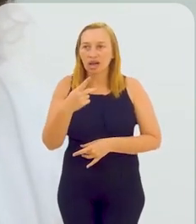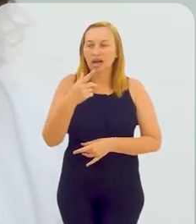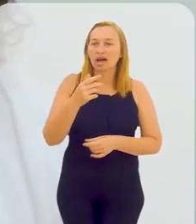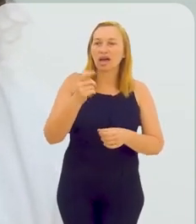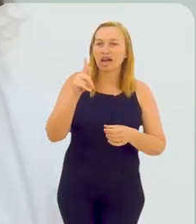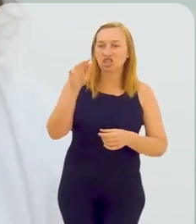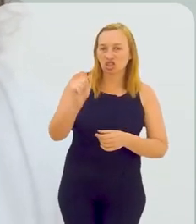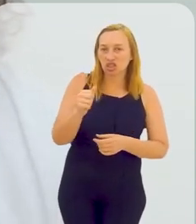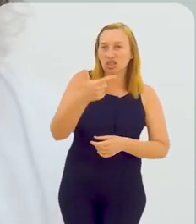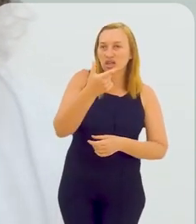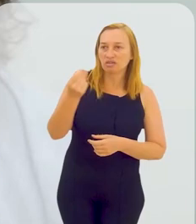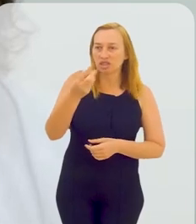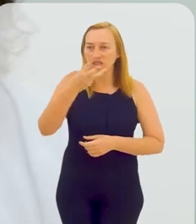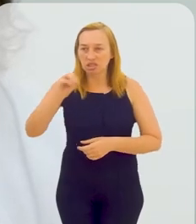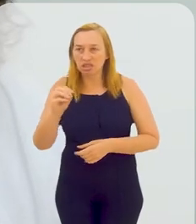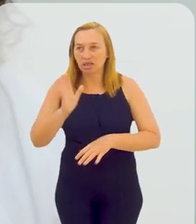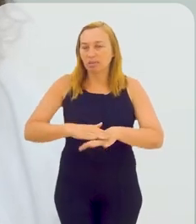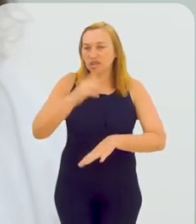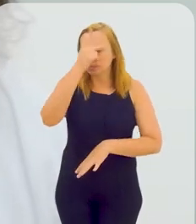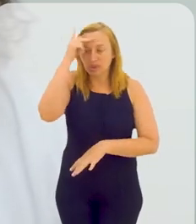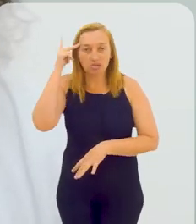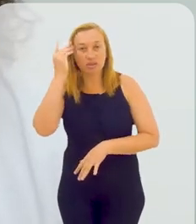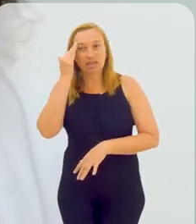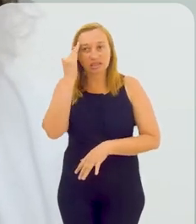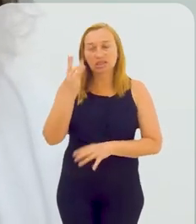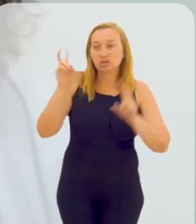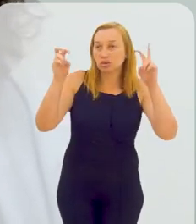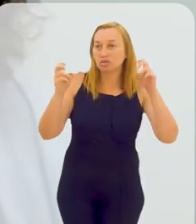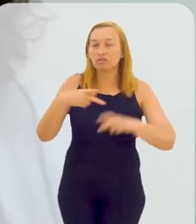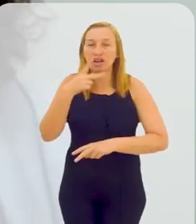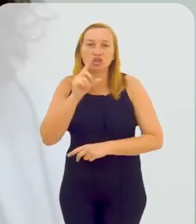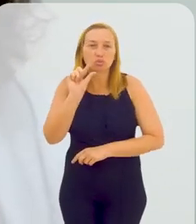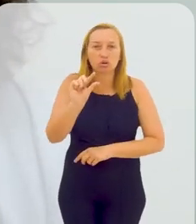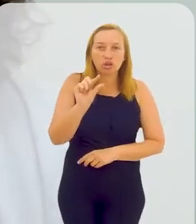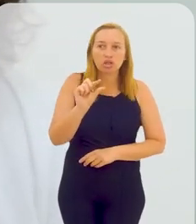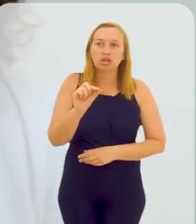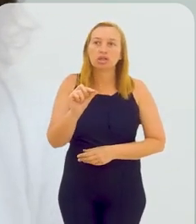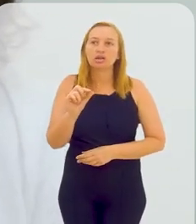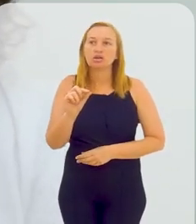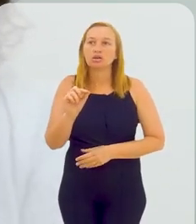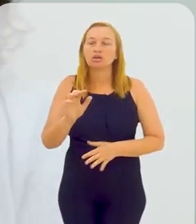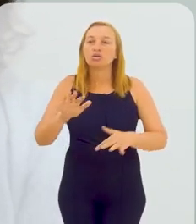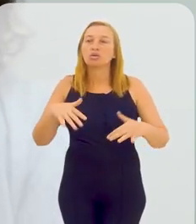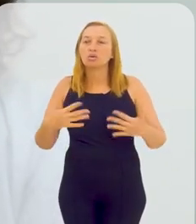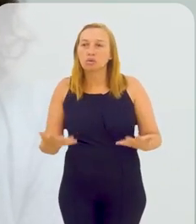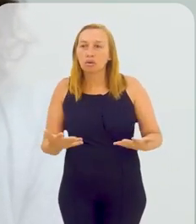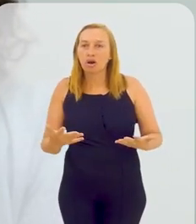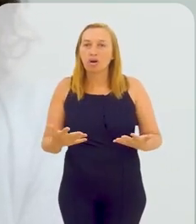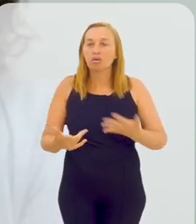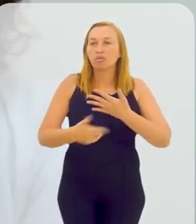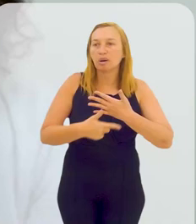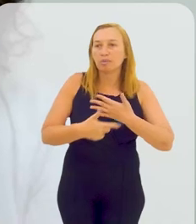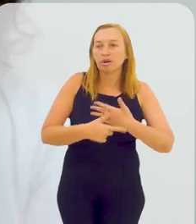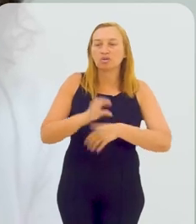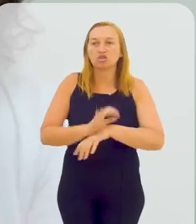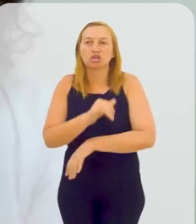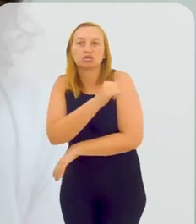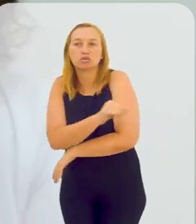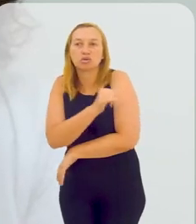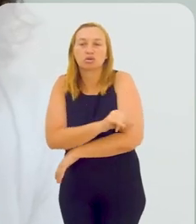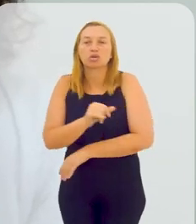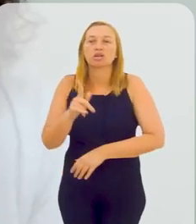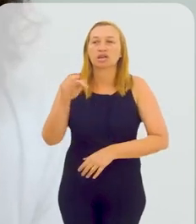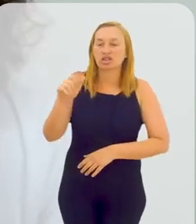Agenda 2030 para mais pessoas entendendo desse assunto. Queria que você falasse um pouquinho sobre qual deve ser o posicionamento do Estado do Rio